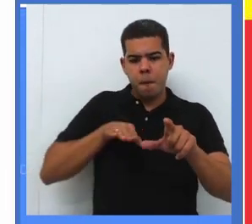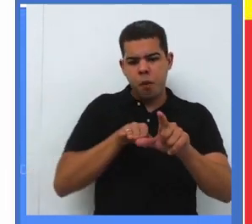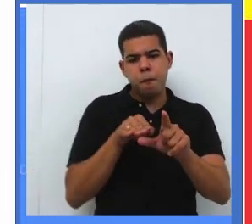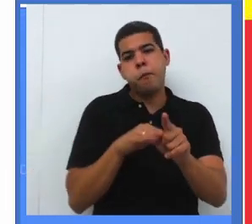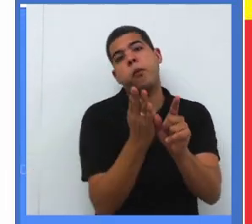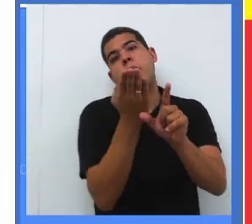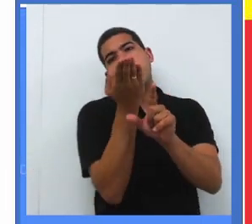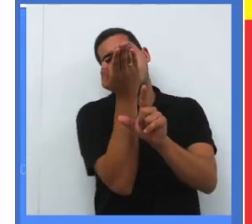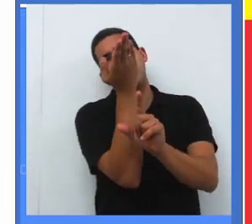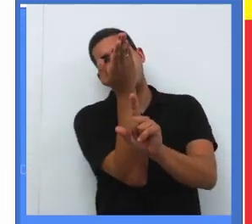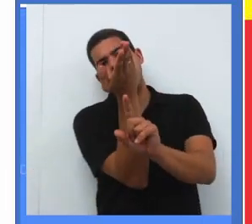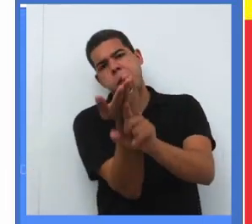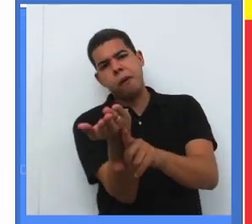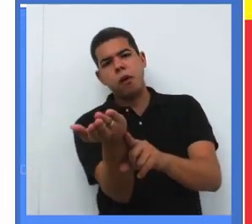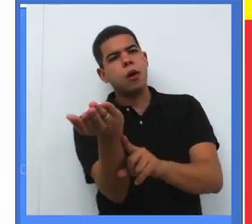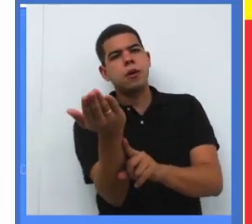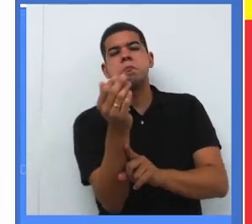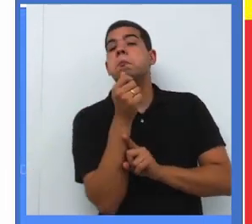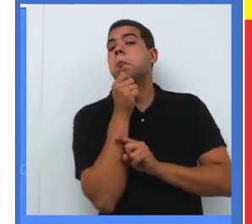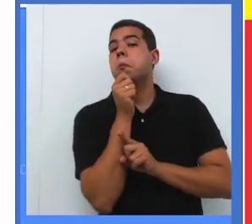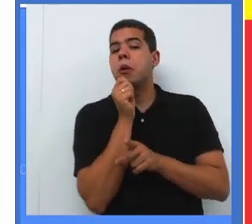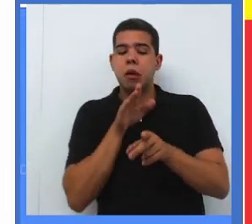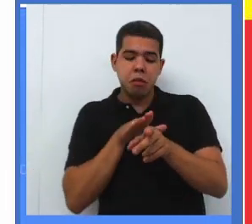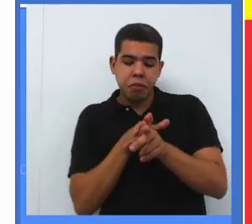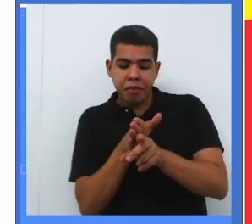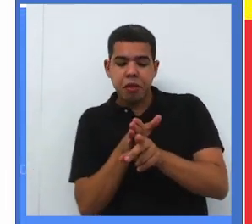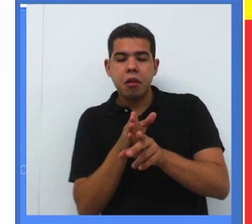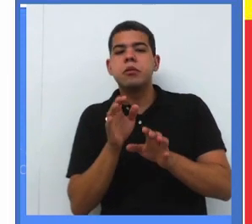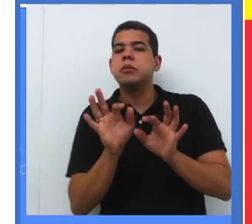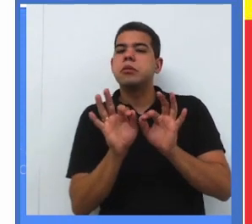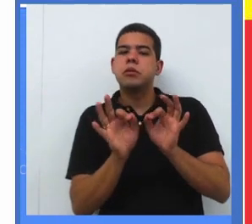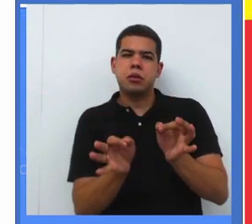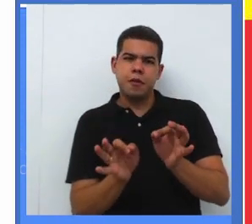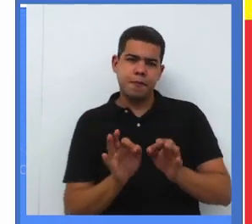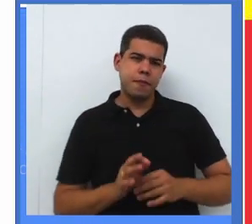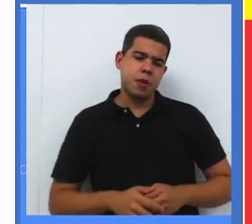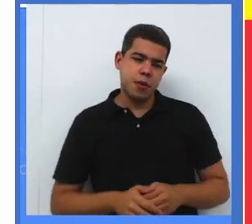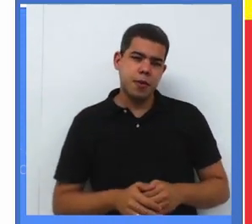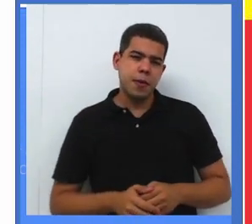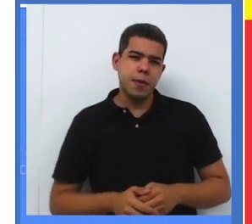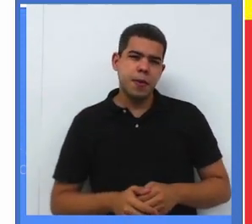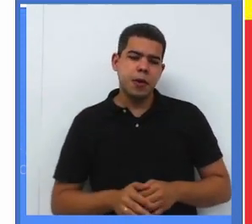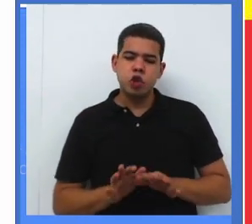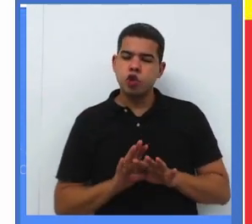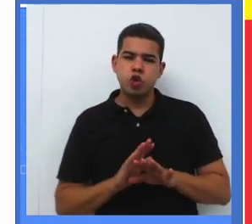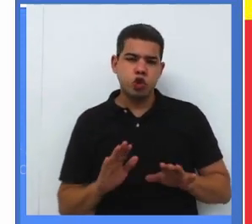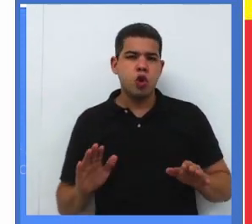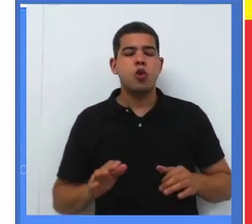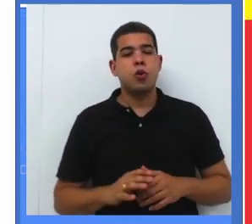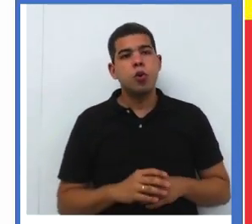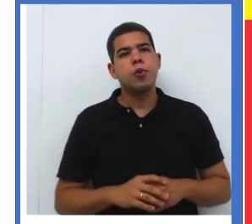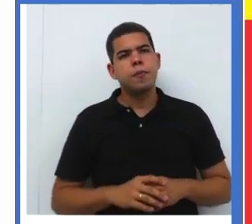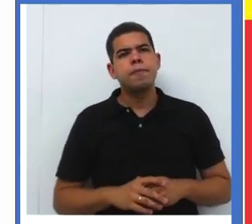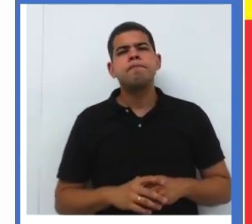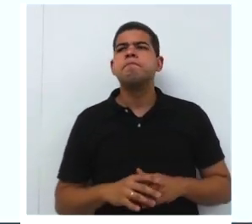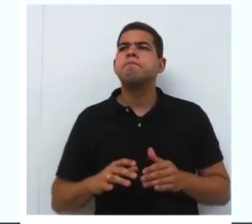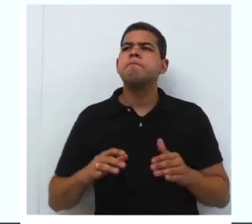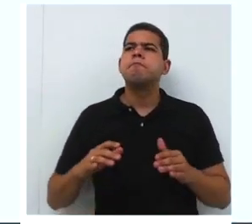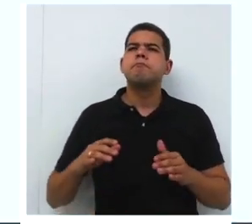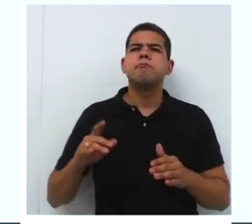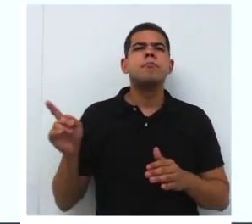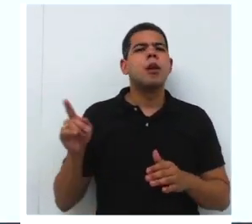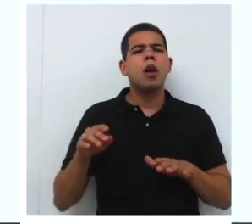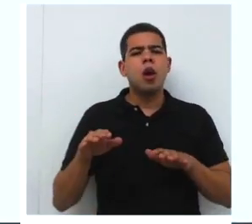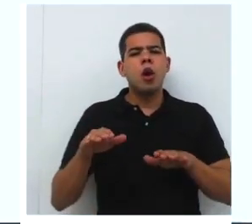aí? Nesse exemplo, nós estamos vendo que muito provavelmente, com o passar do tempo,